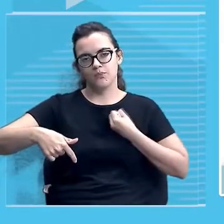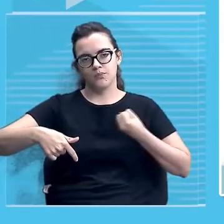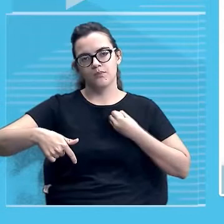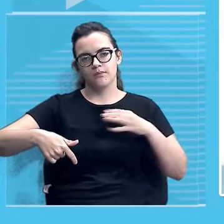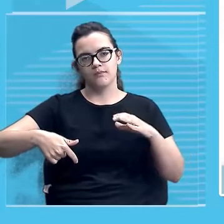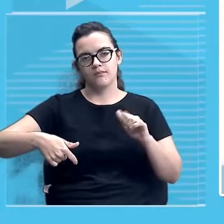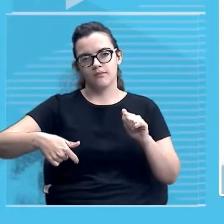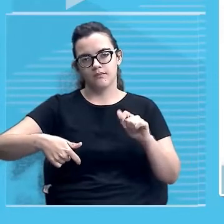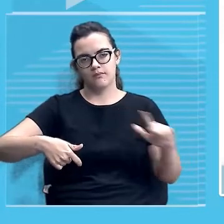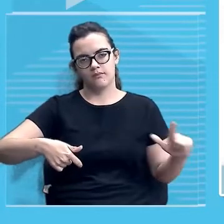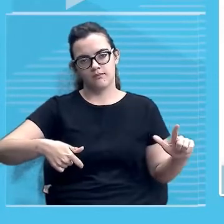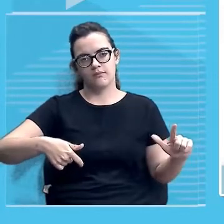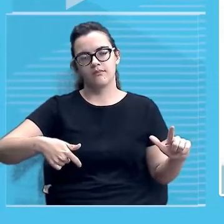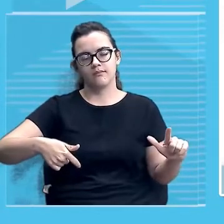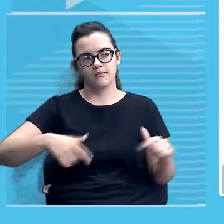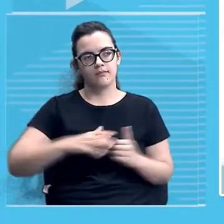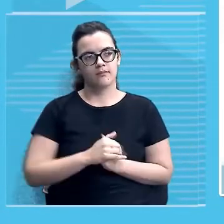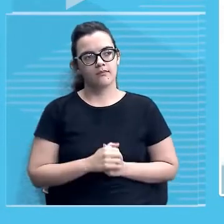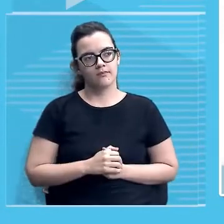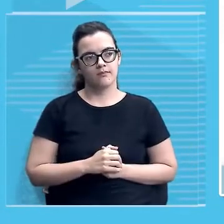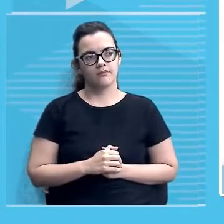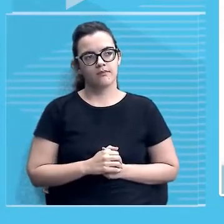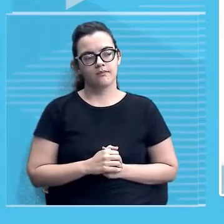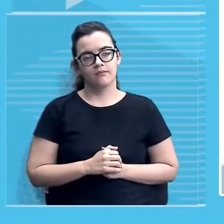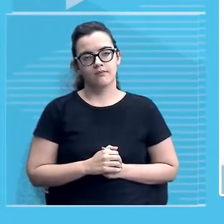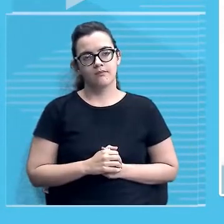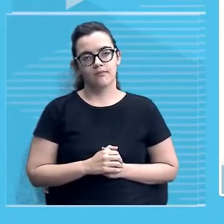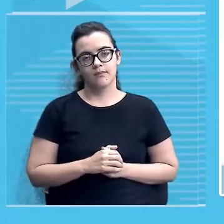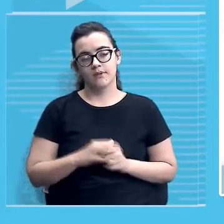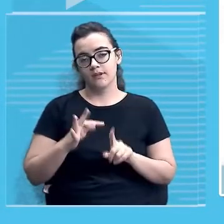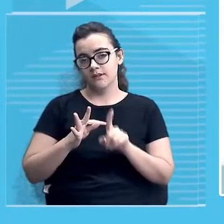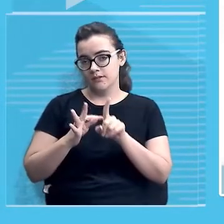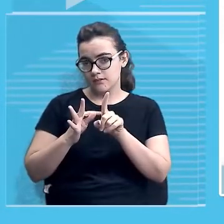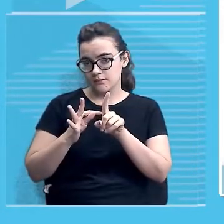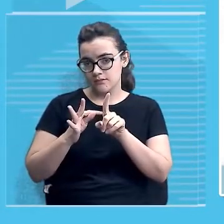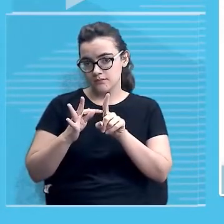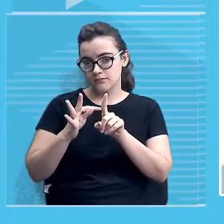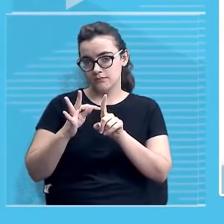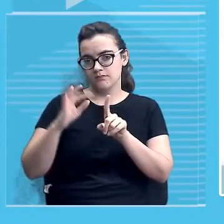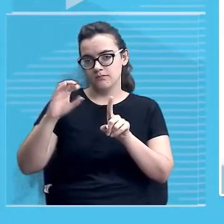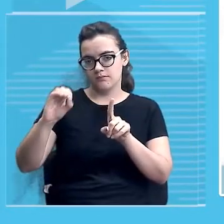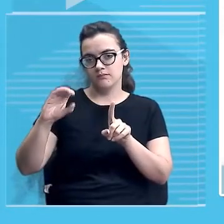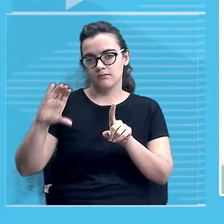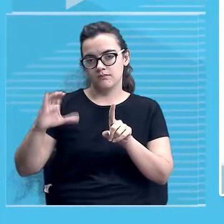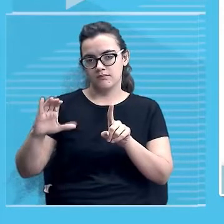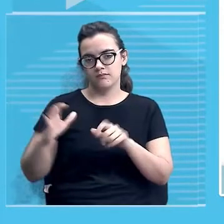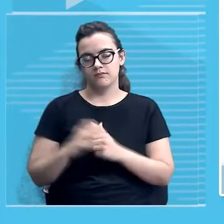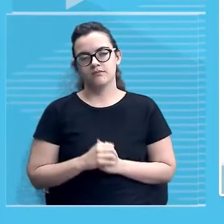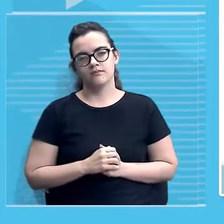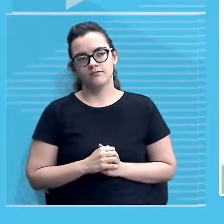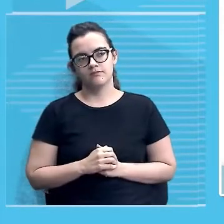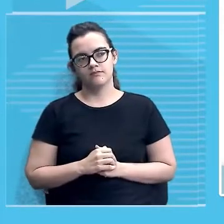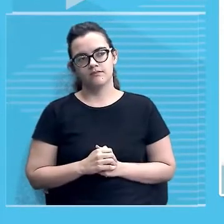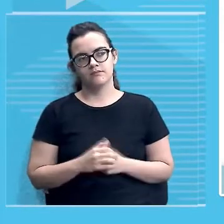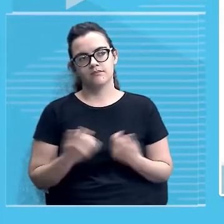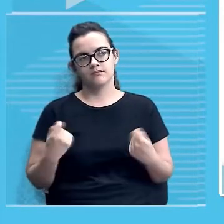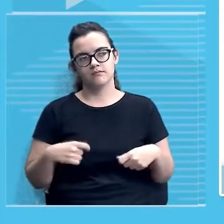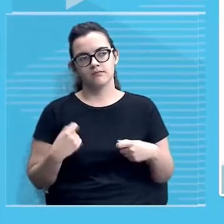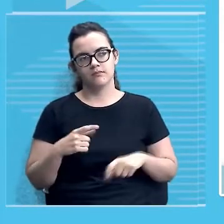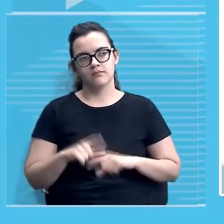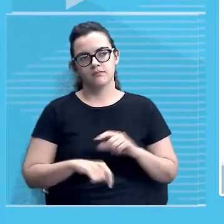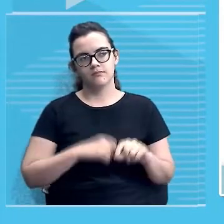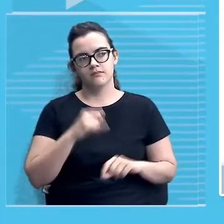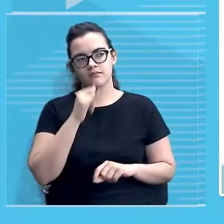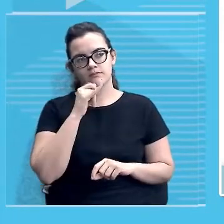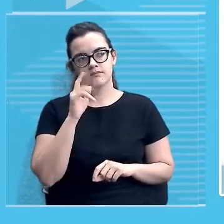e variação de temperatura é medida em graus Celsius, a unidade para